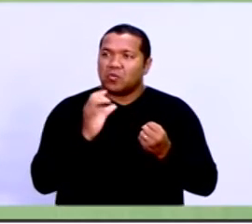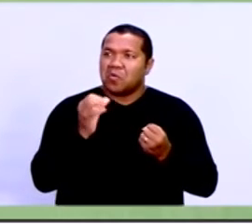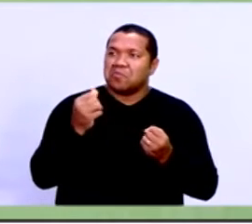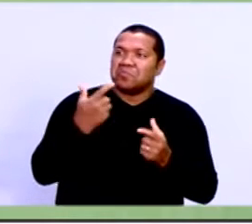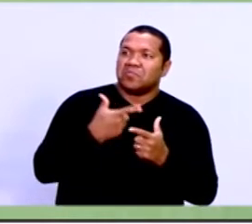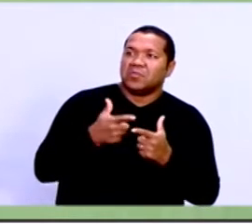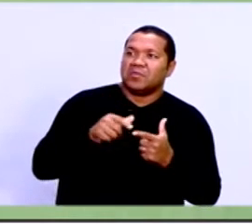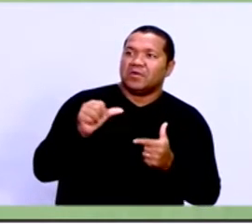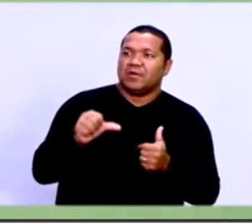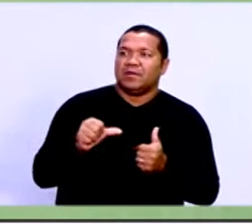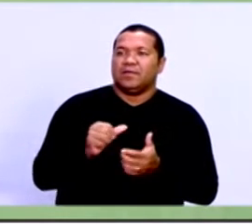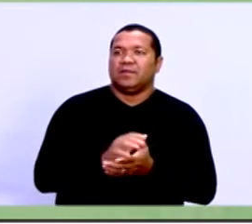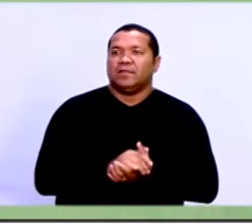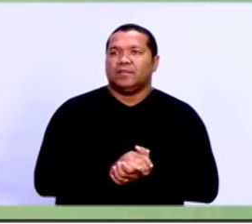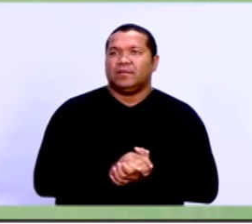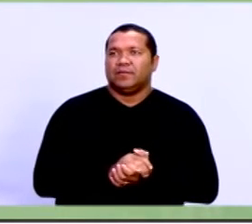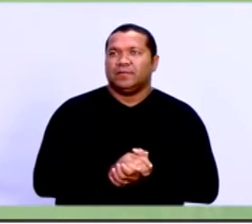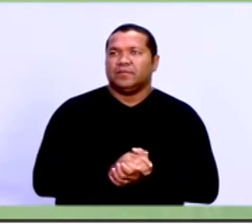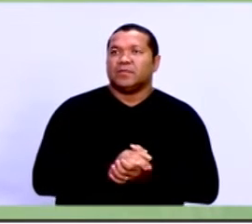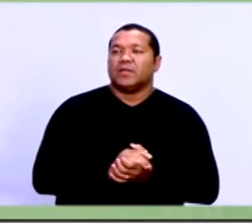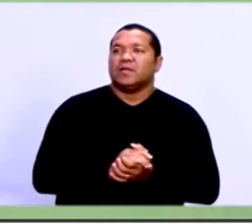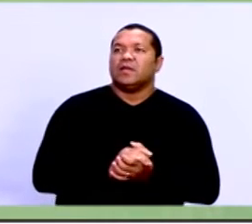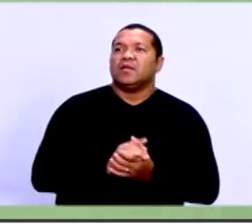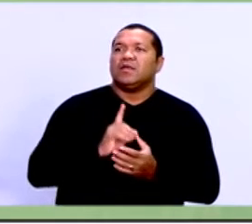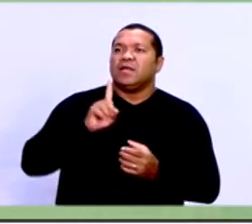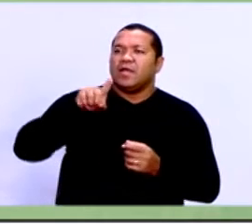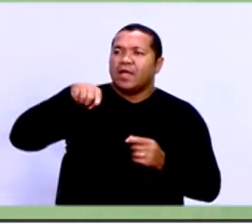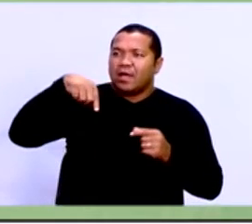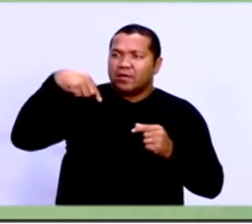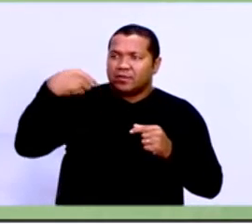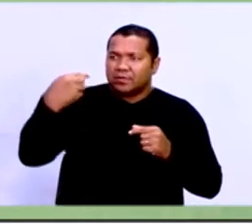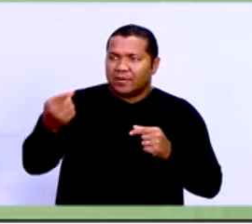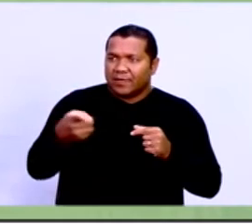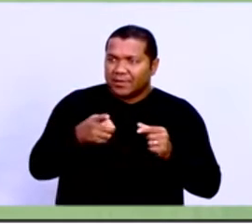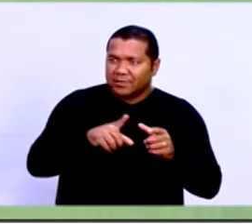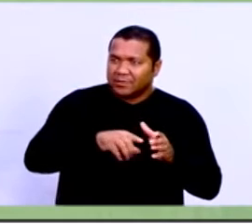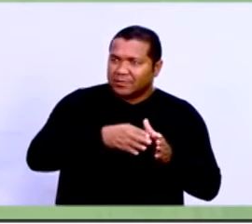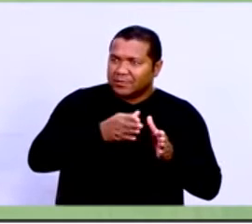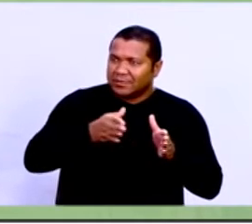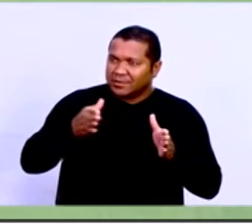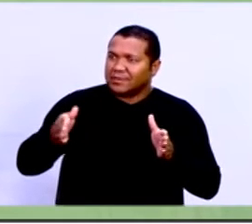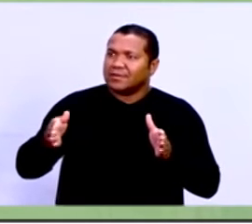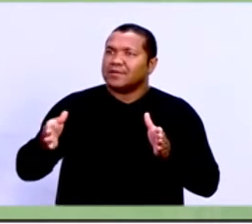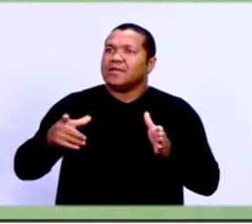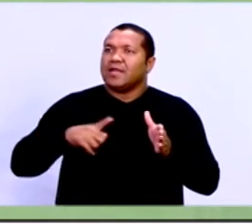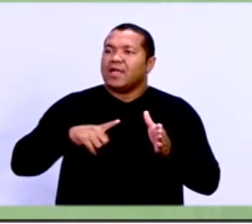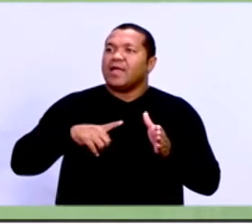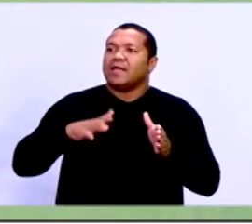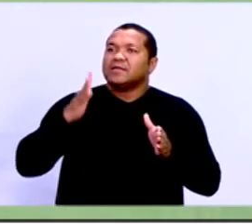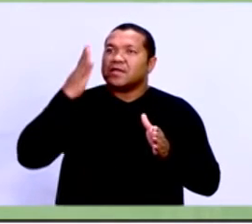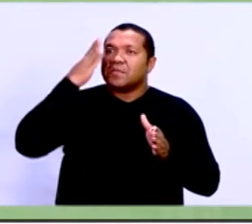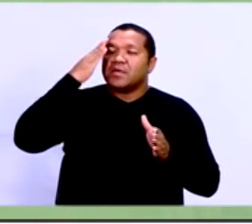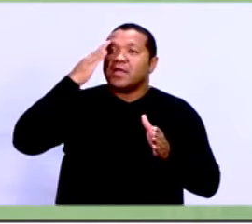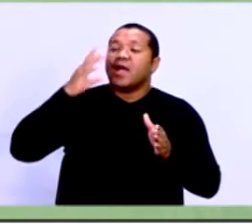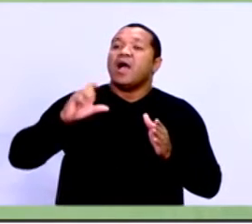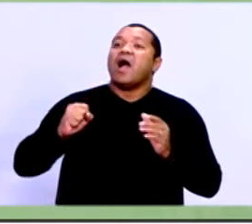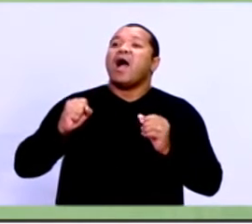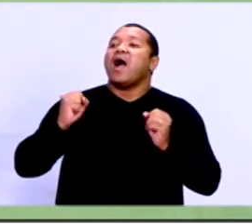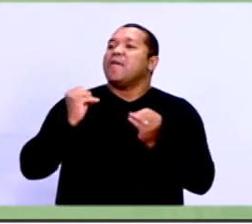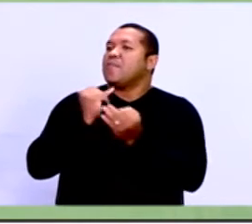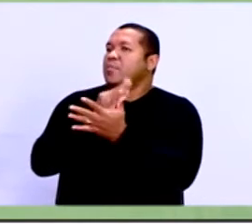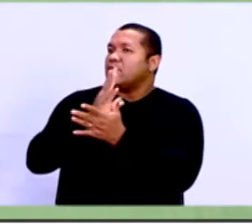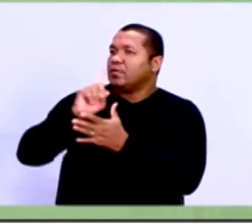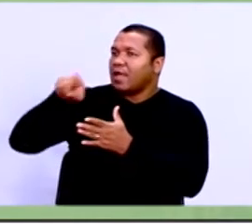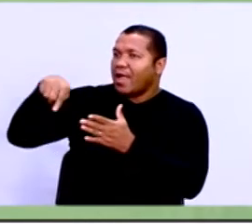a última fase do nosso ciclo de desenvolvimento é a implantação ou implementação após a fase de